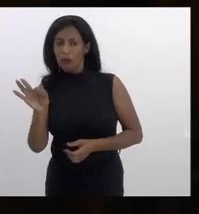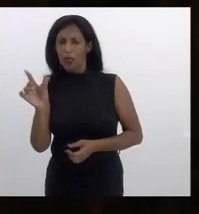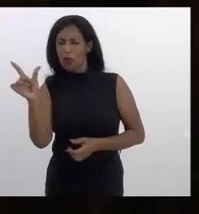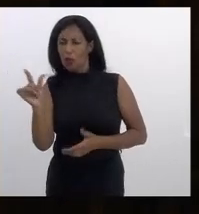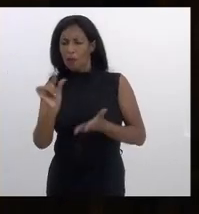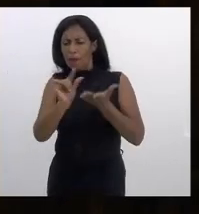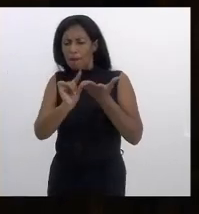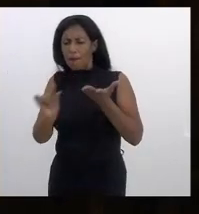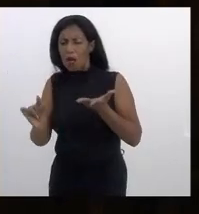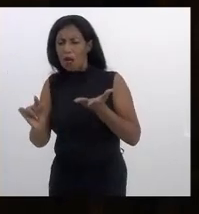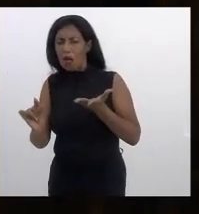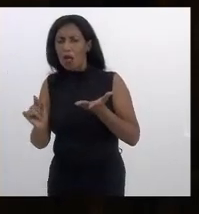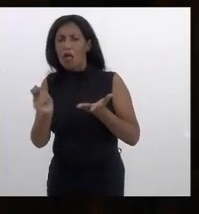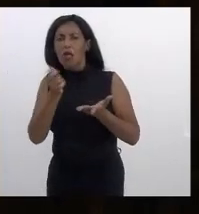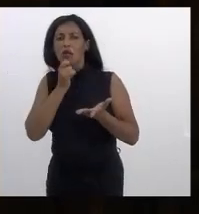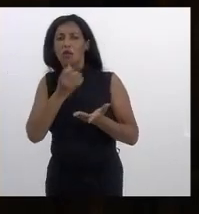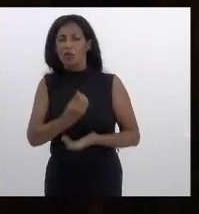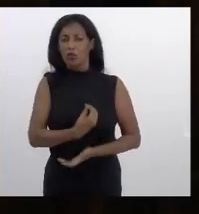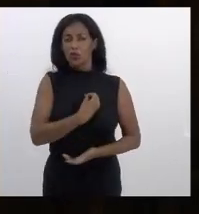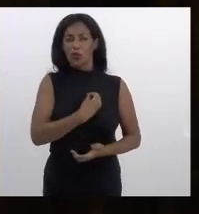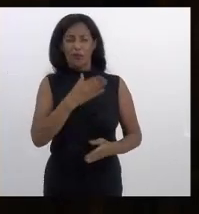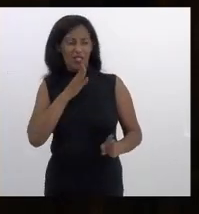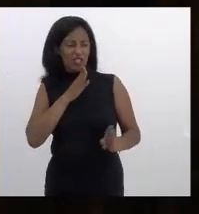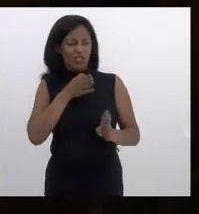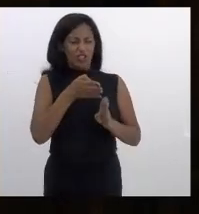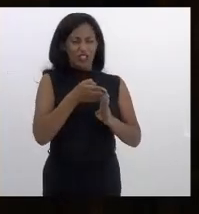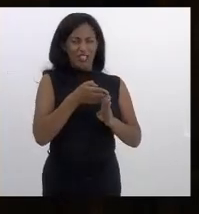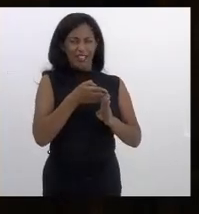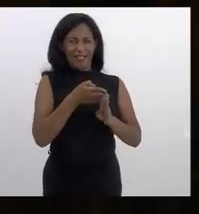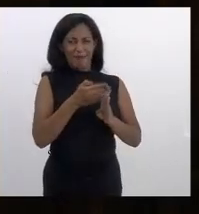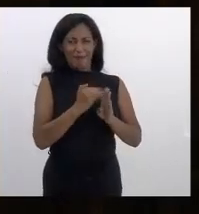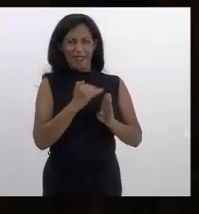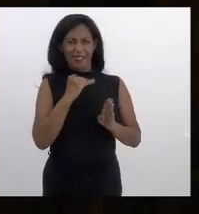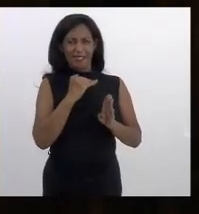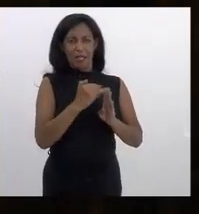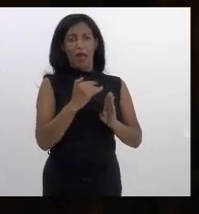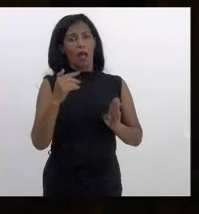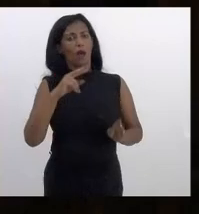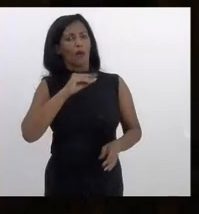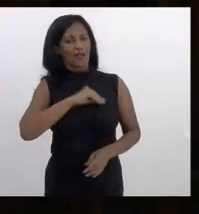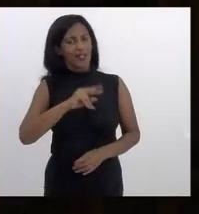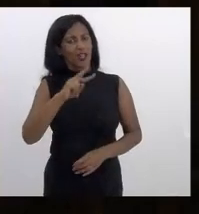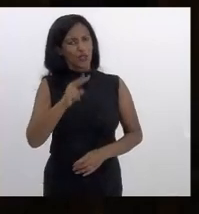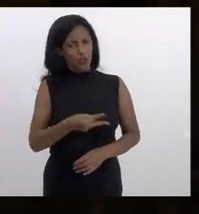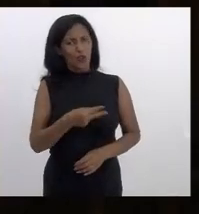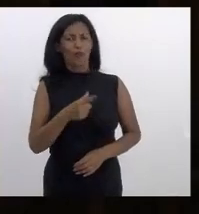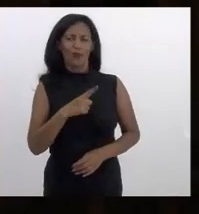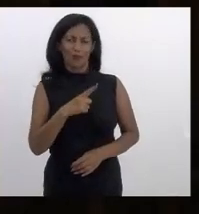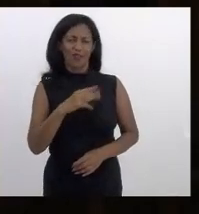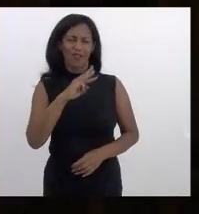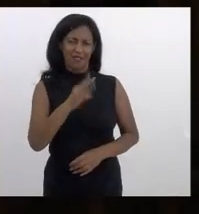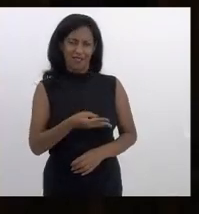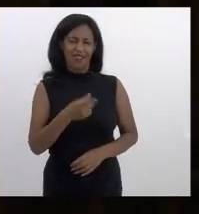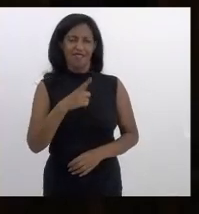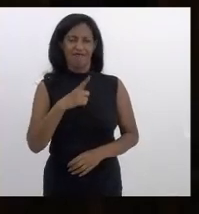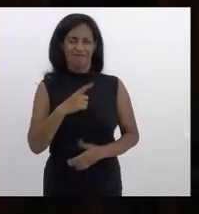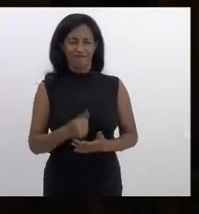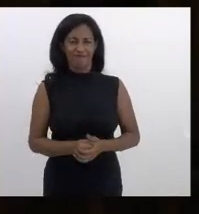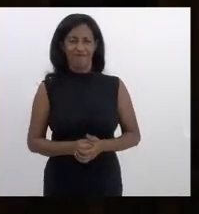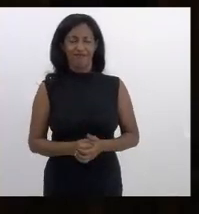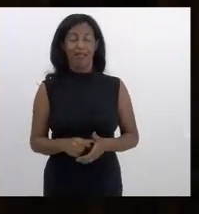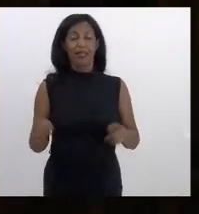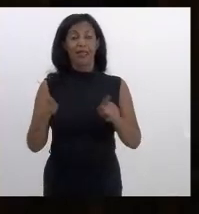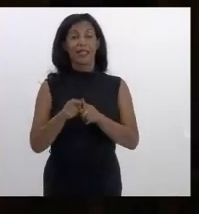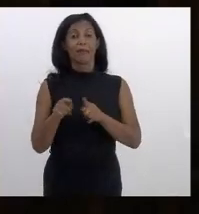não tem a sua sobrevivência diretamente afrontada agora quem ganhou 2.000 tem que ganhar três tem inclusive